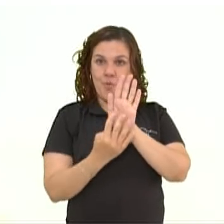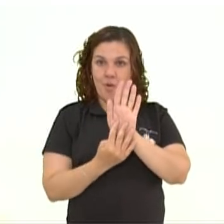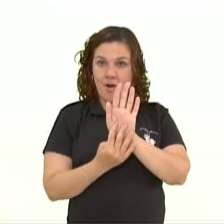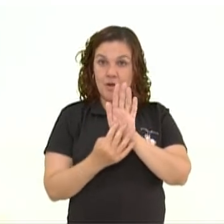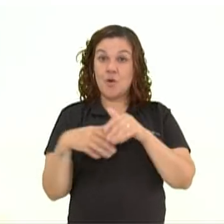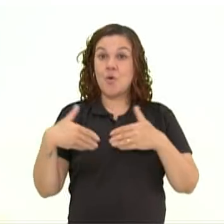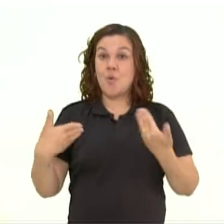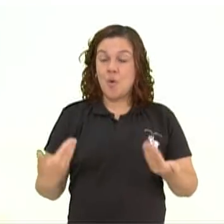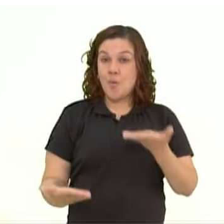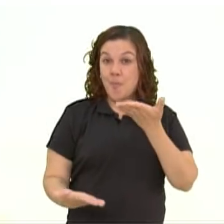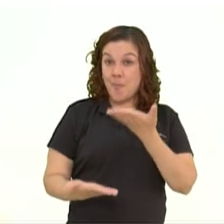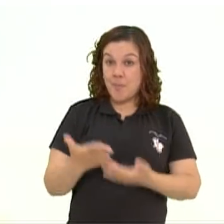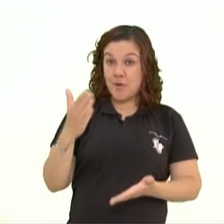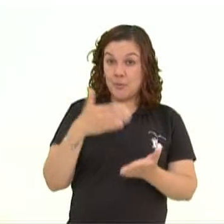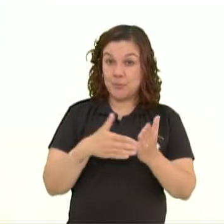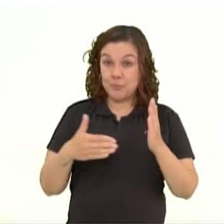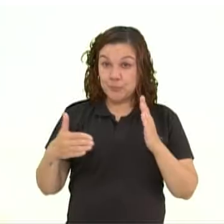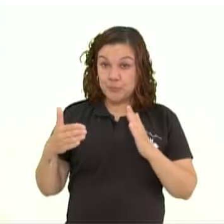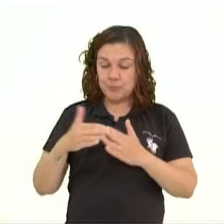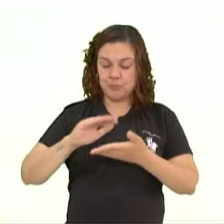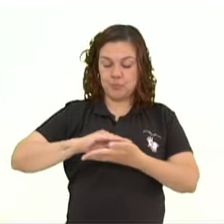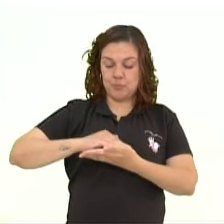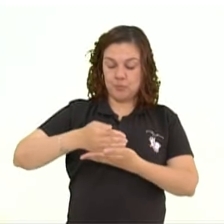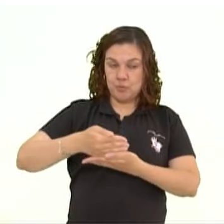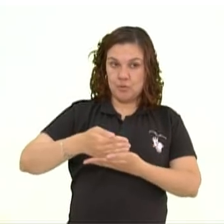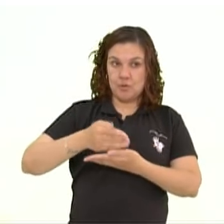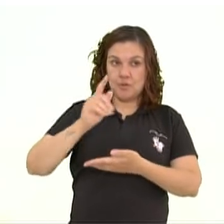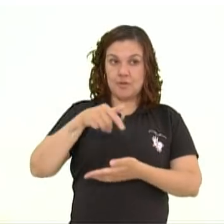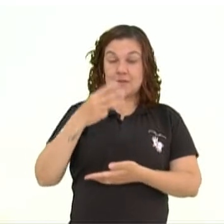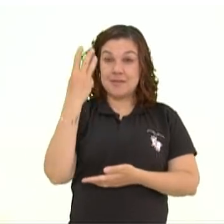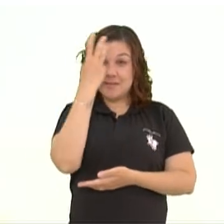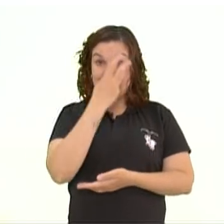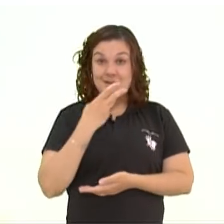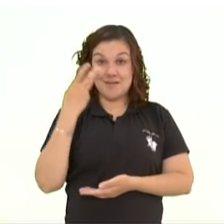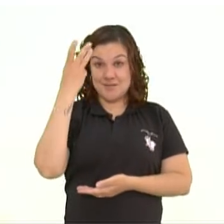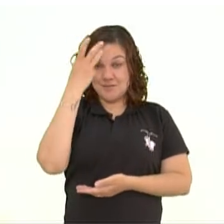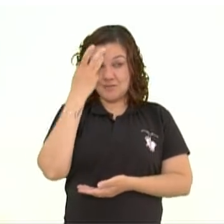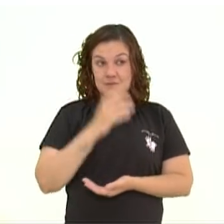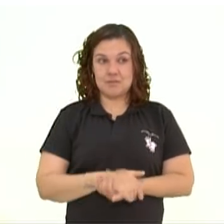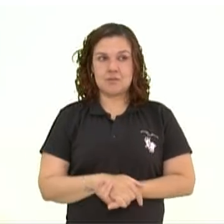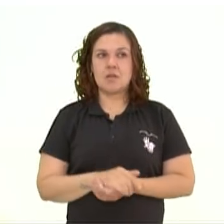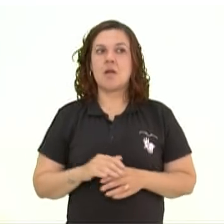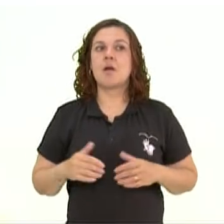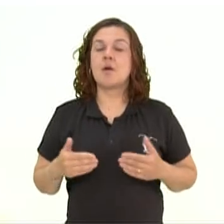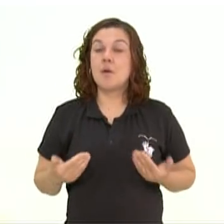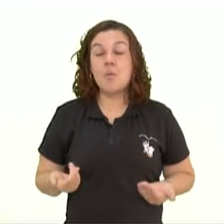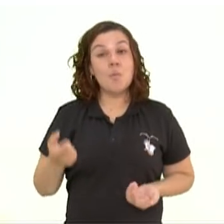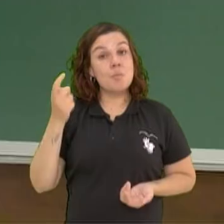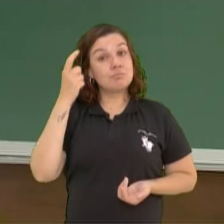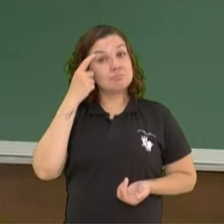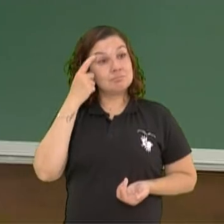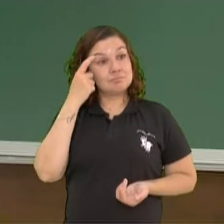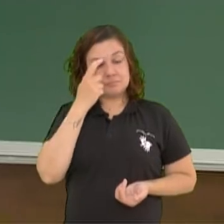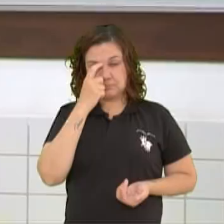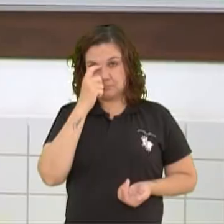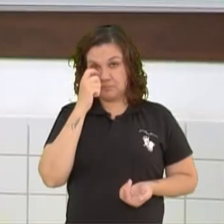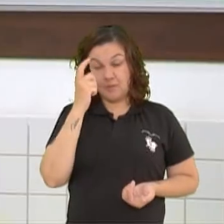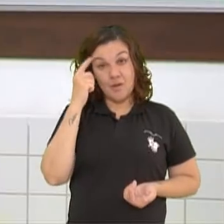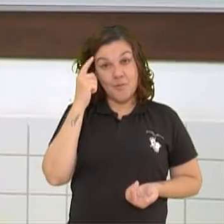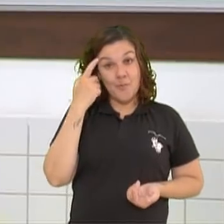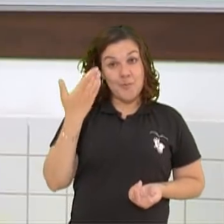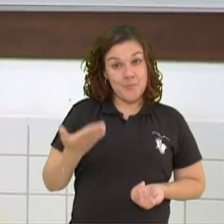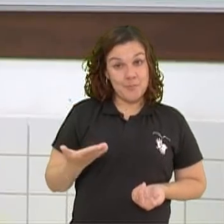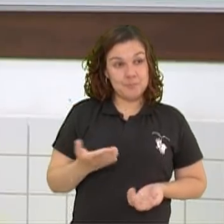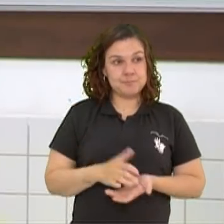foi a perda de memória de um notebook infectado na 3ª hora? Então, qual que é a ideia, né? Nós temos ali,